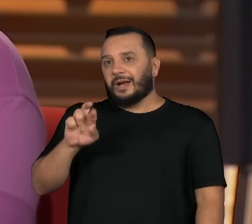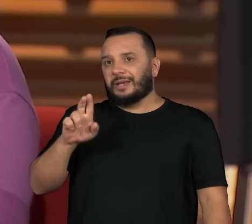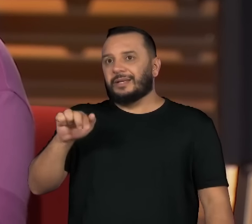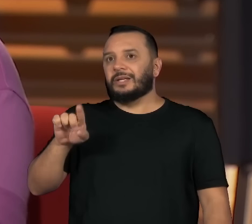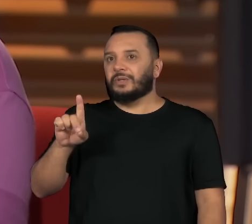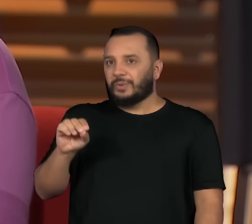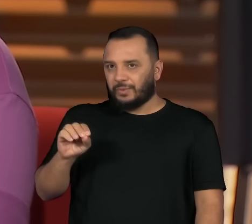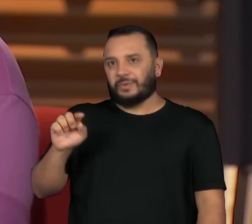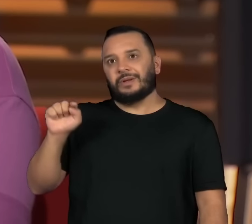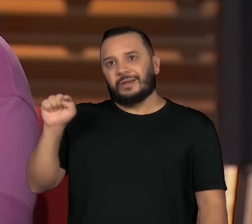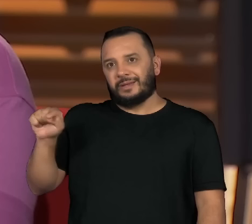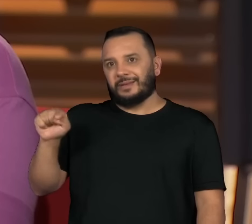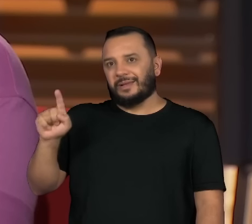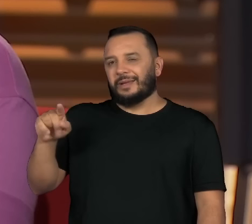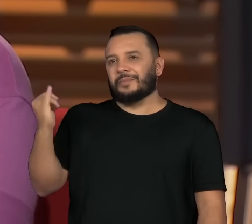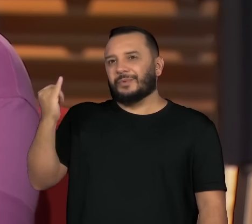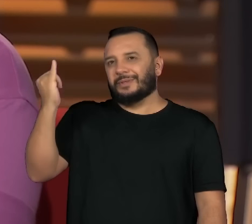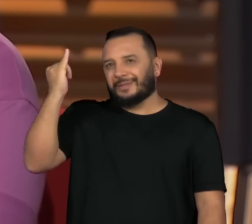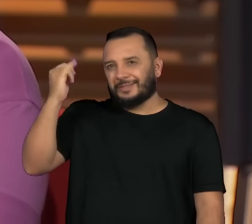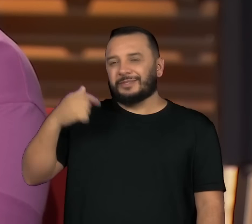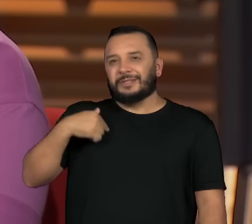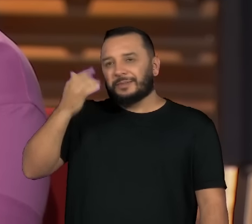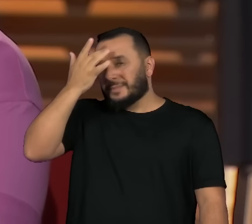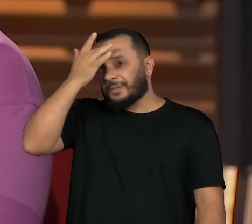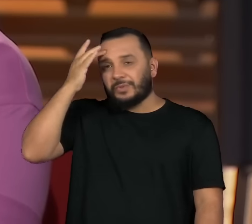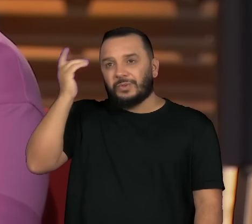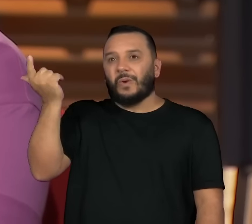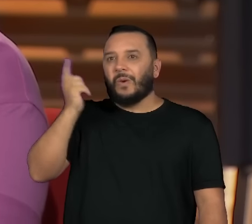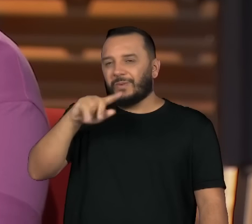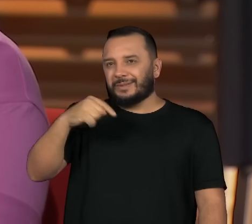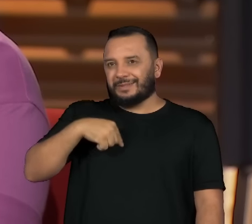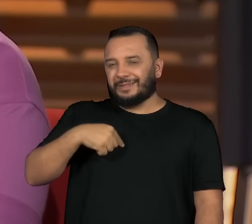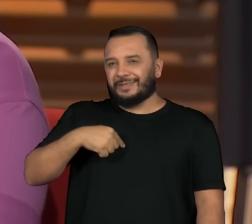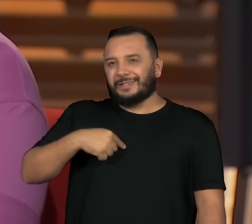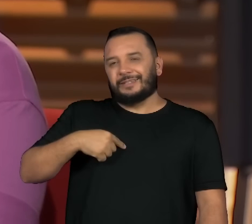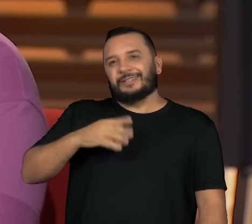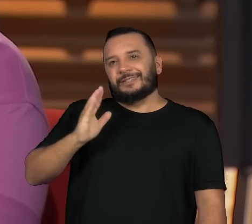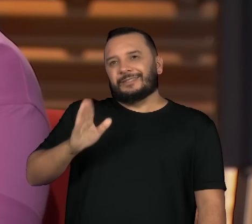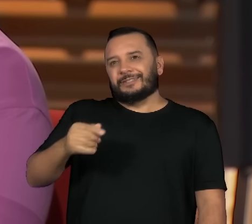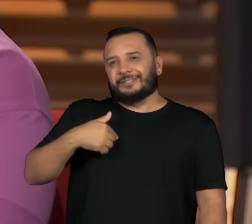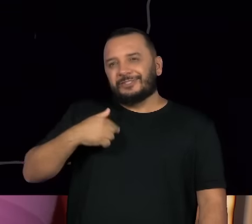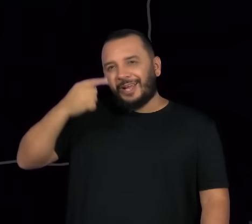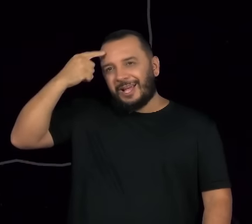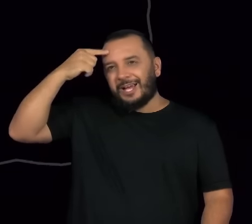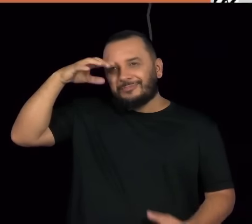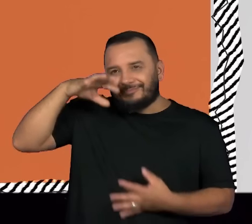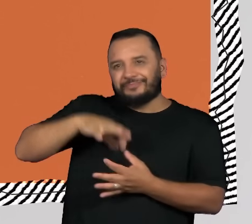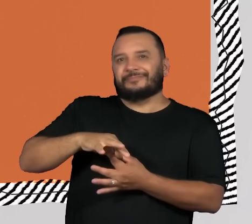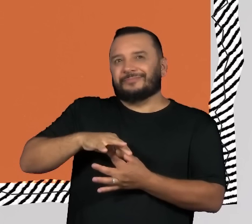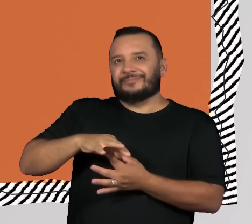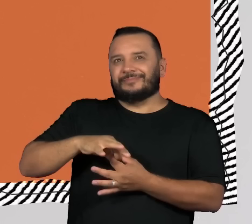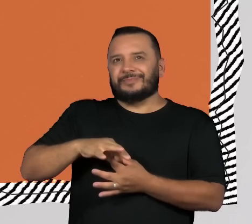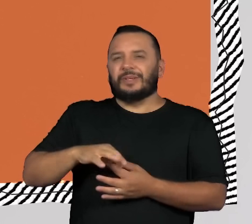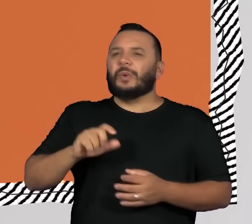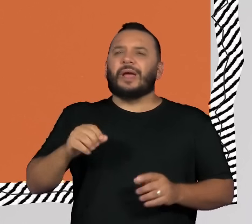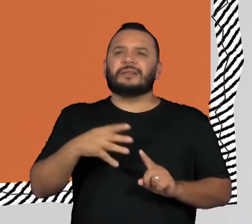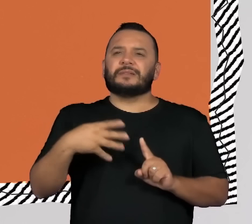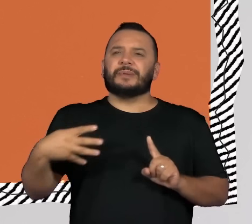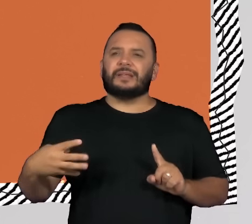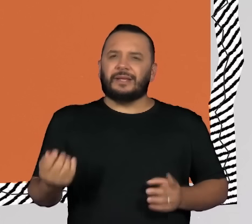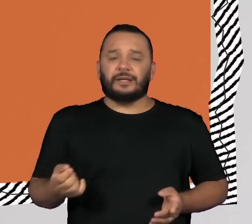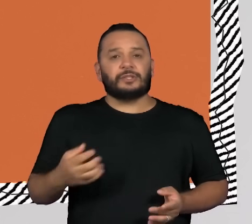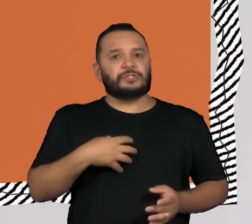uma ferramenta muito forte para as pessoas conseguirem se enxergar antes. Que é LGBT? De uma